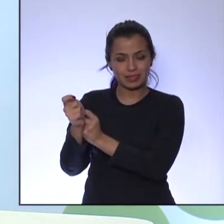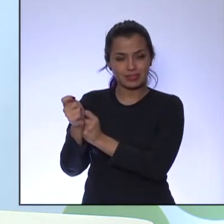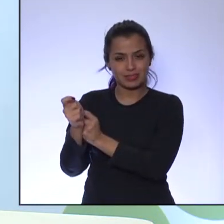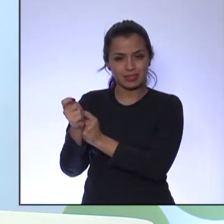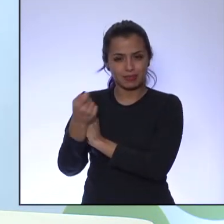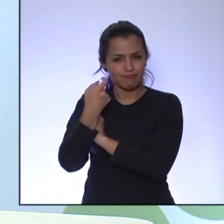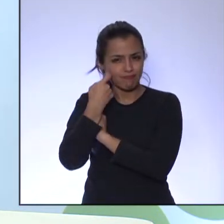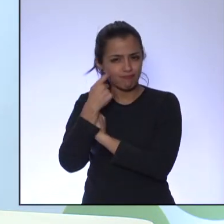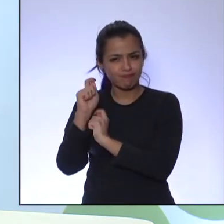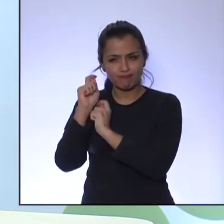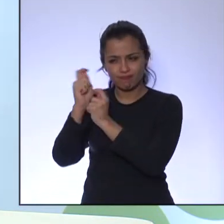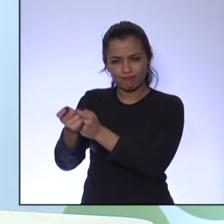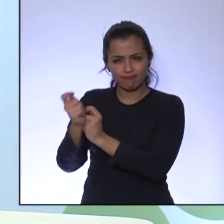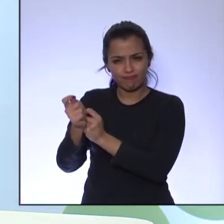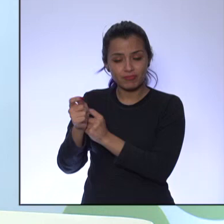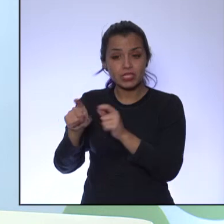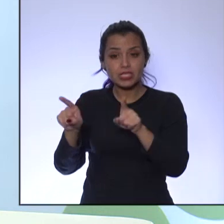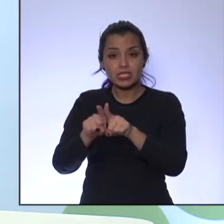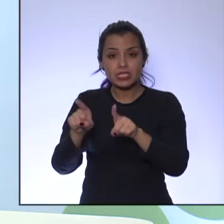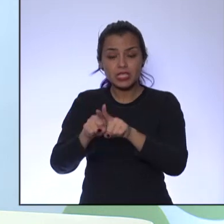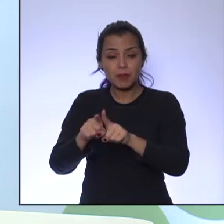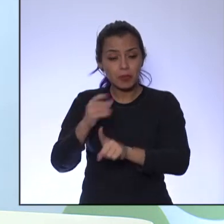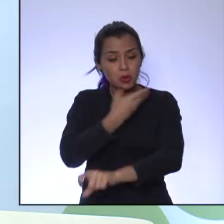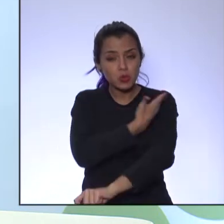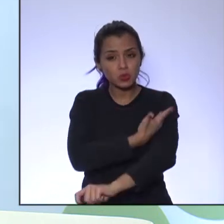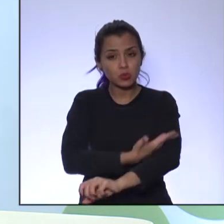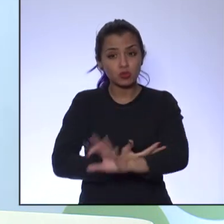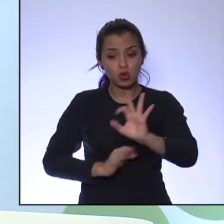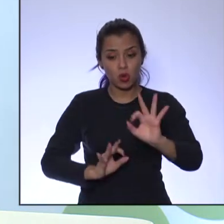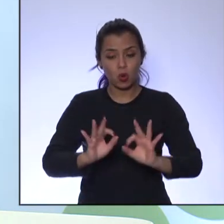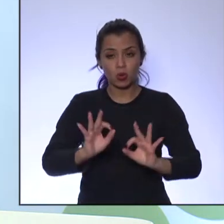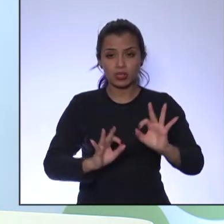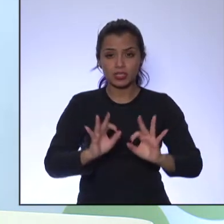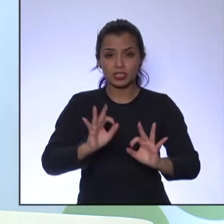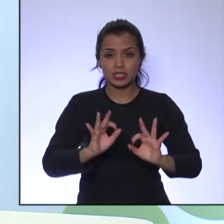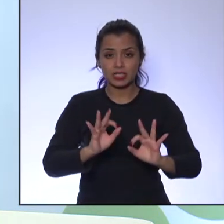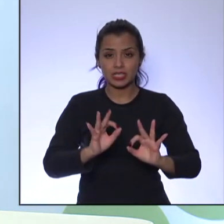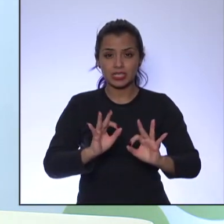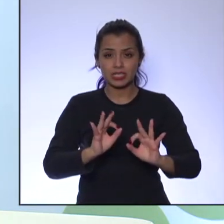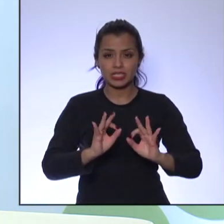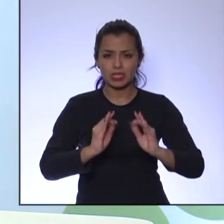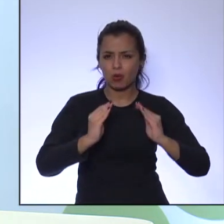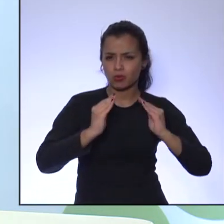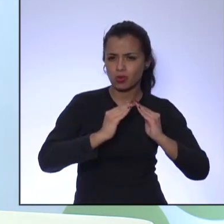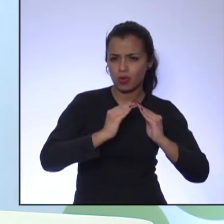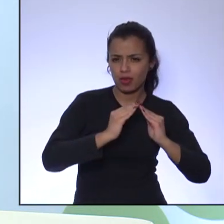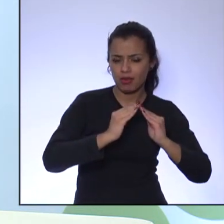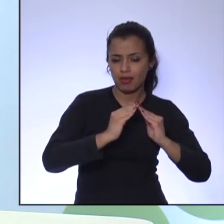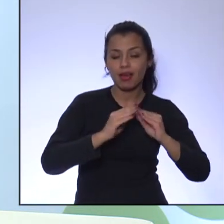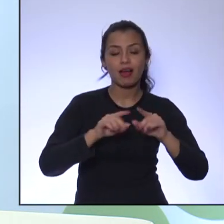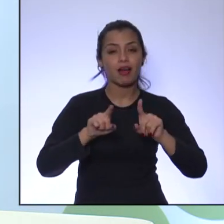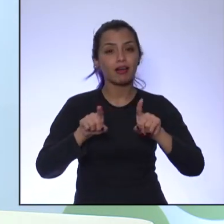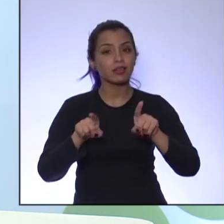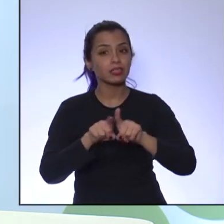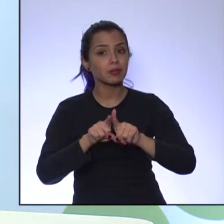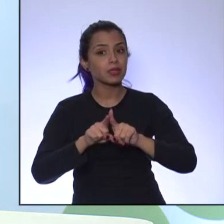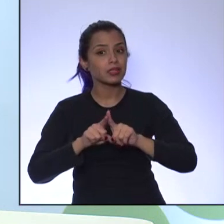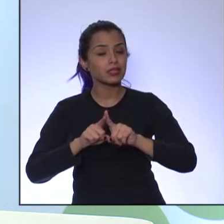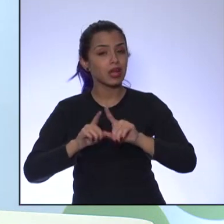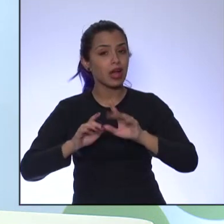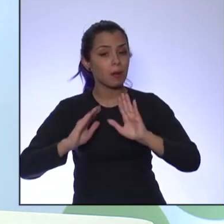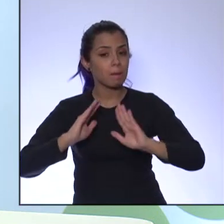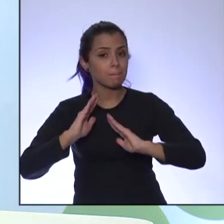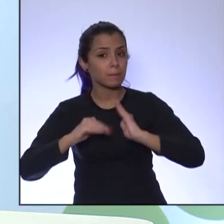de organização doméstica e também na produção